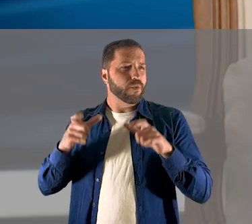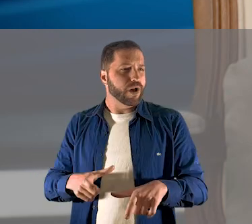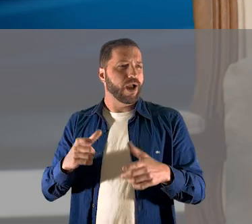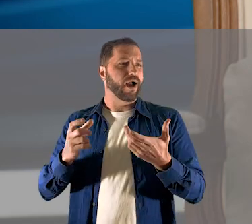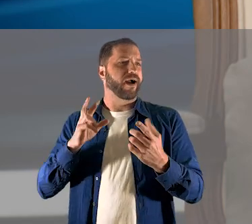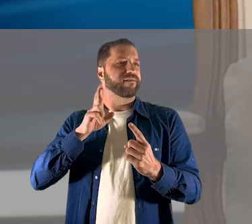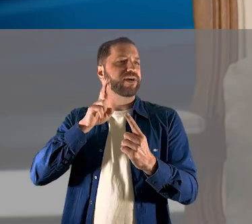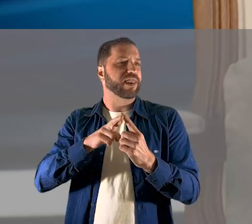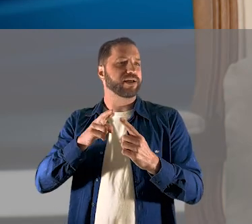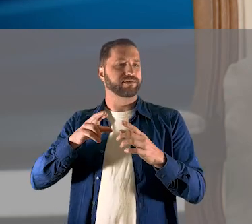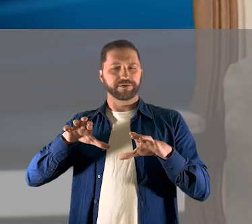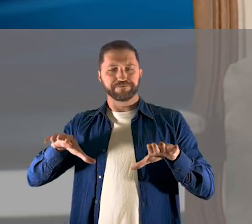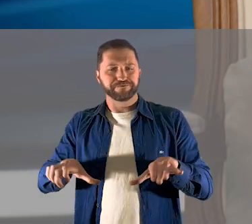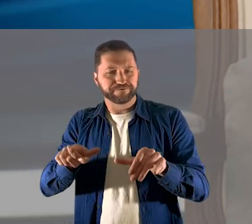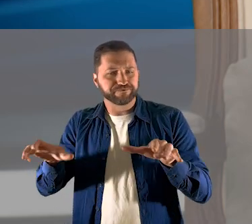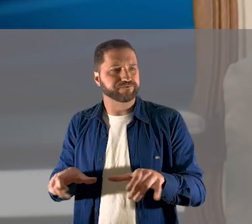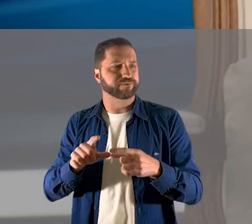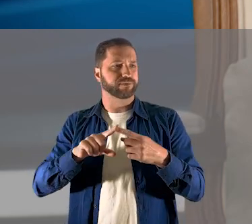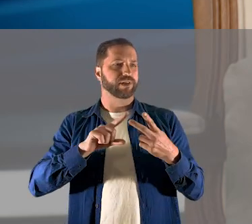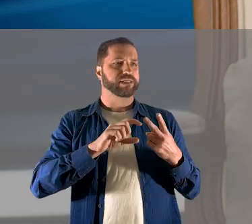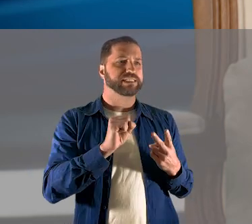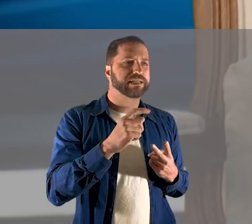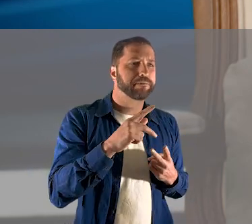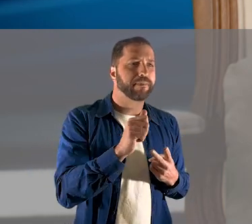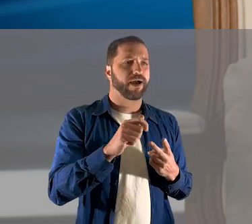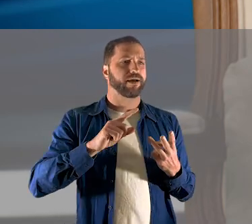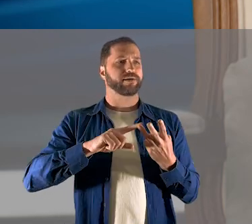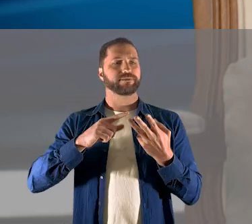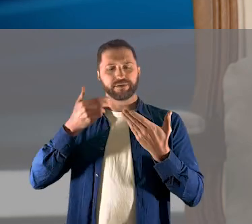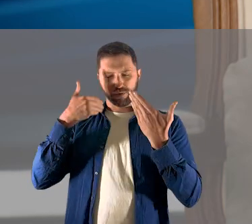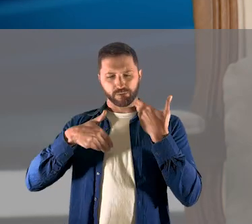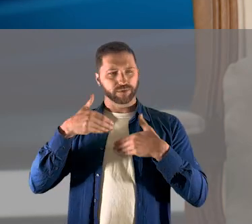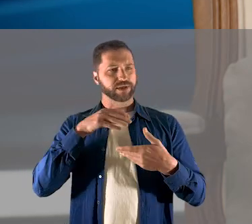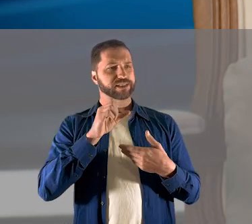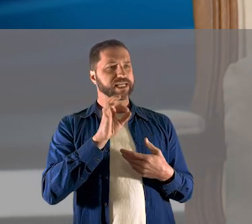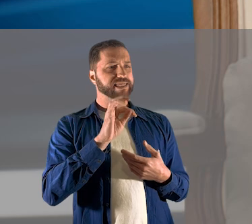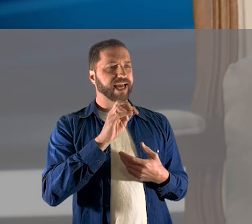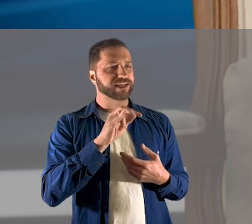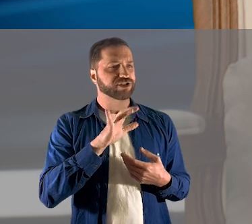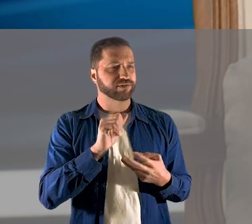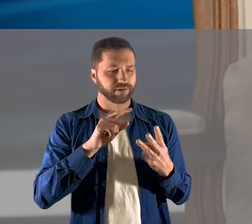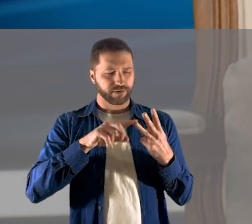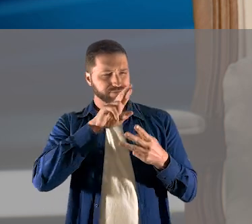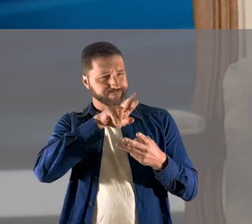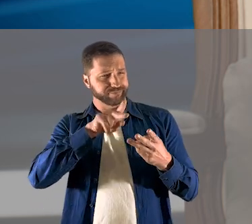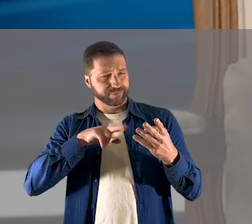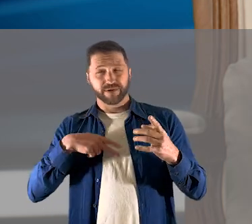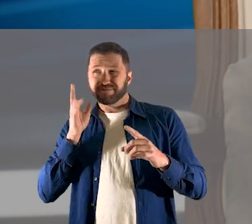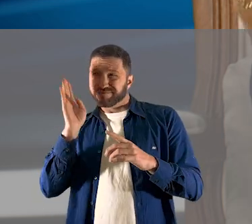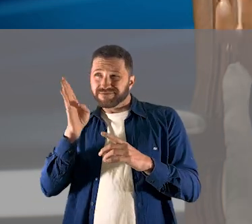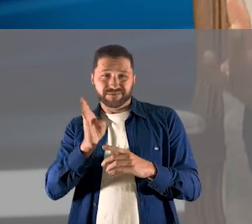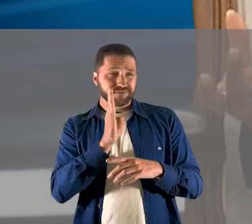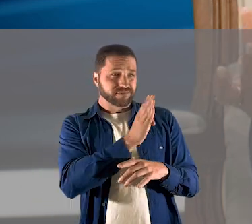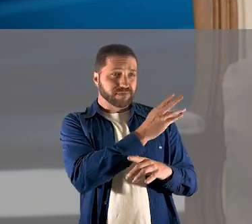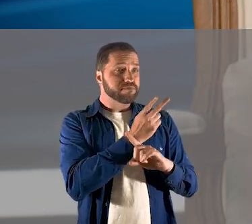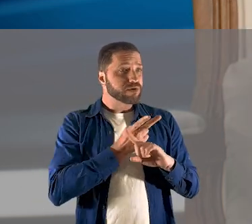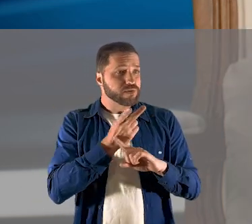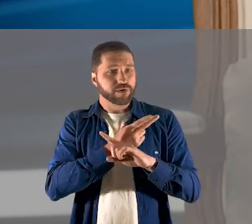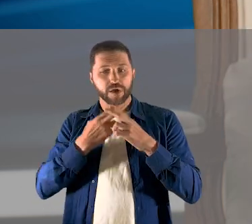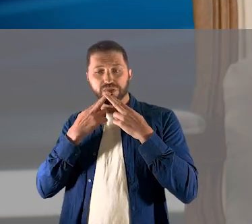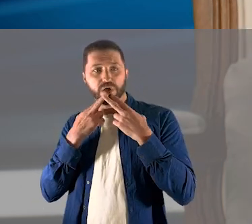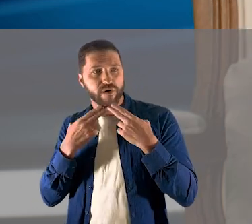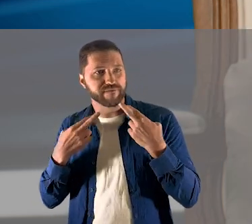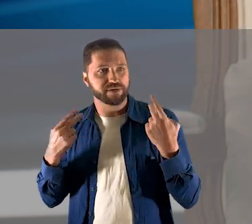referência em Spa e estética para poder trazer tudo isso para as minhas clientes para eu ver o que que há de mais novo no